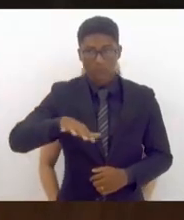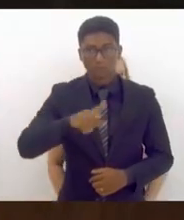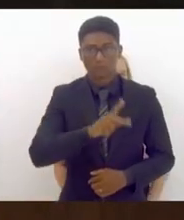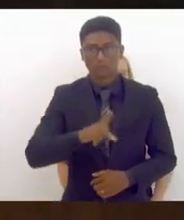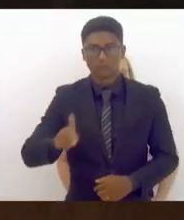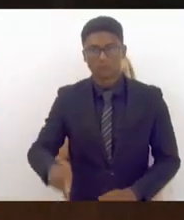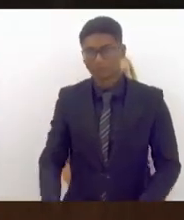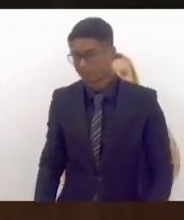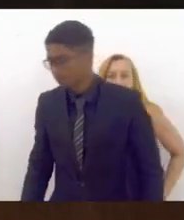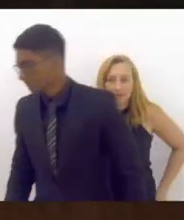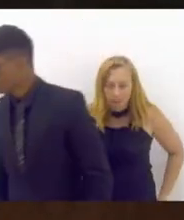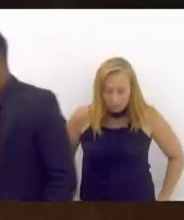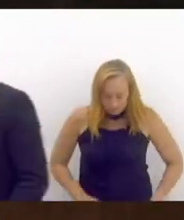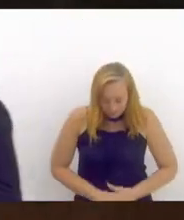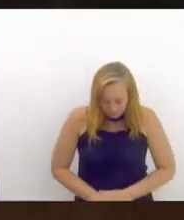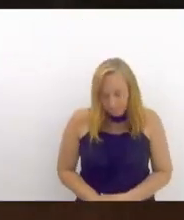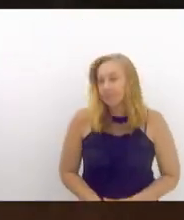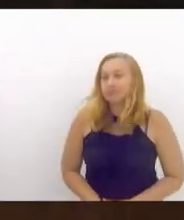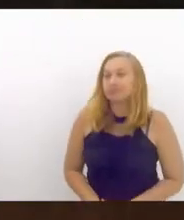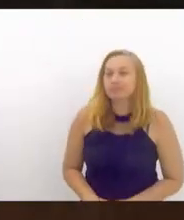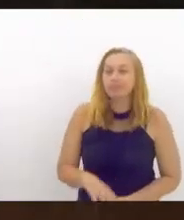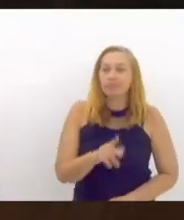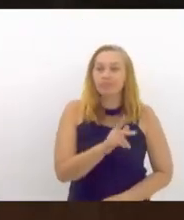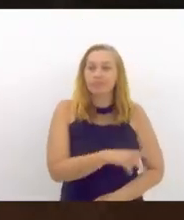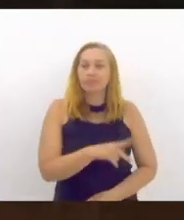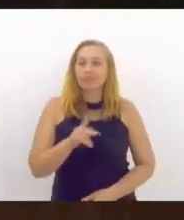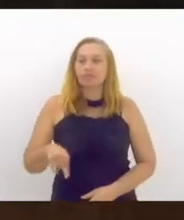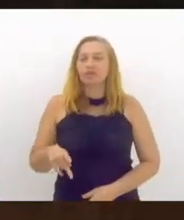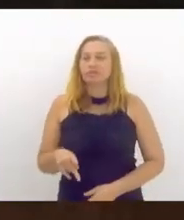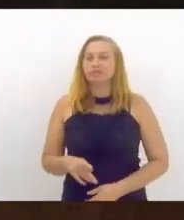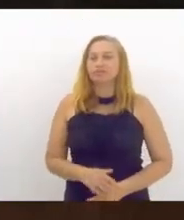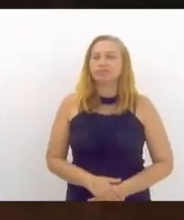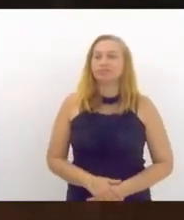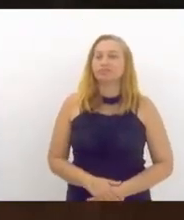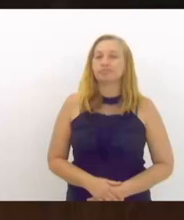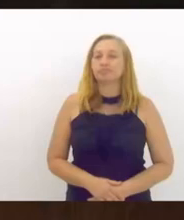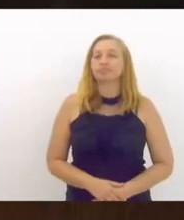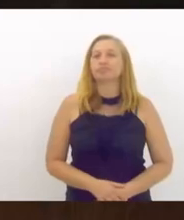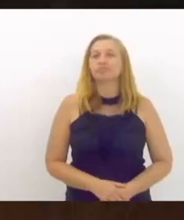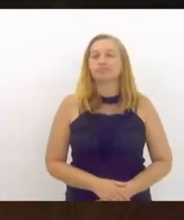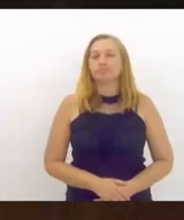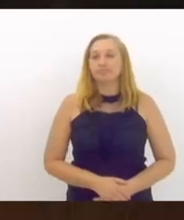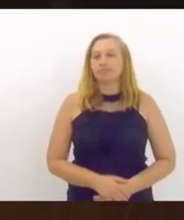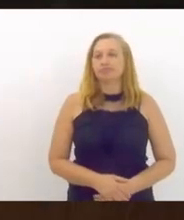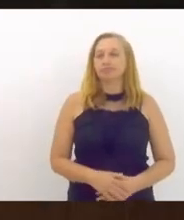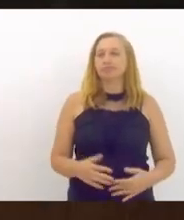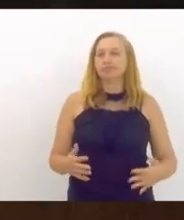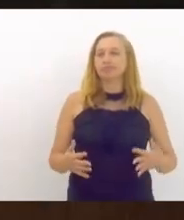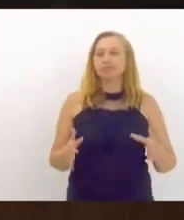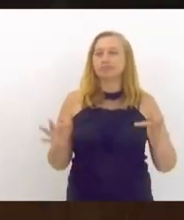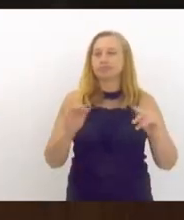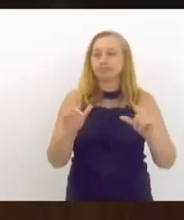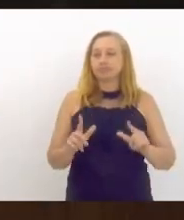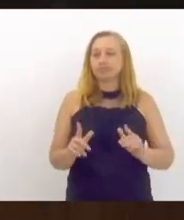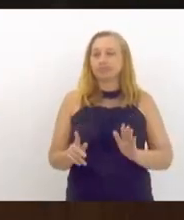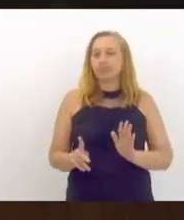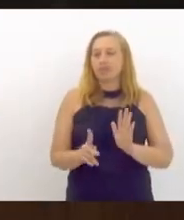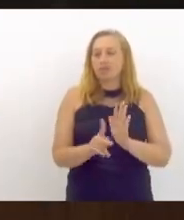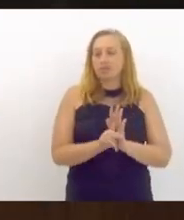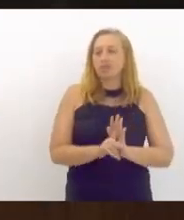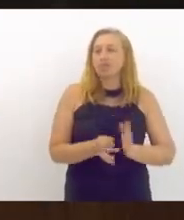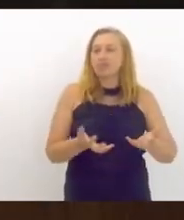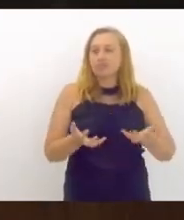e professores, sobretudo professoras da carreira pública do magistério, nos sentimos contempladas com o projeto.